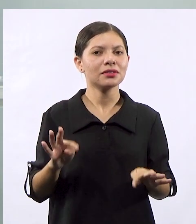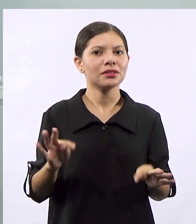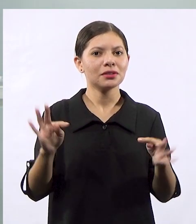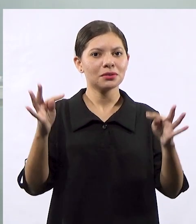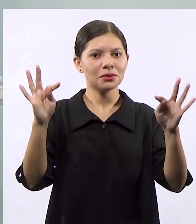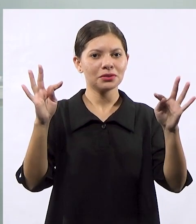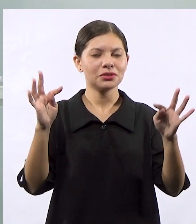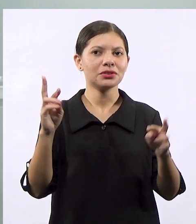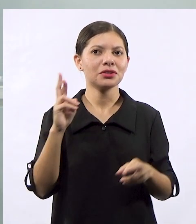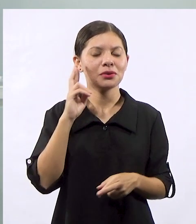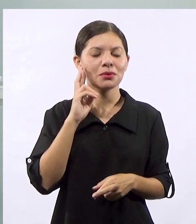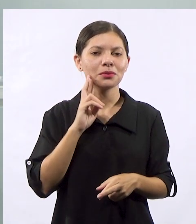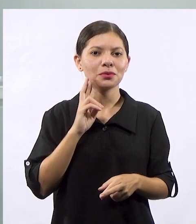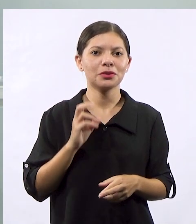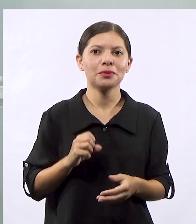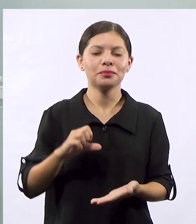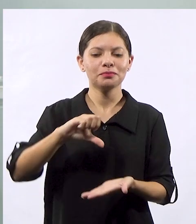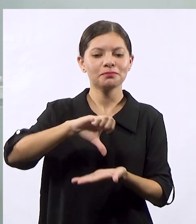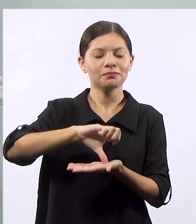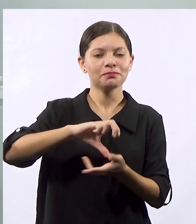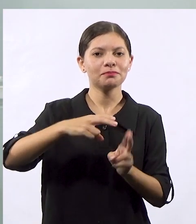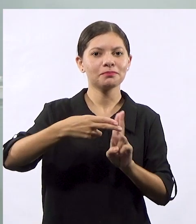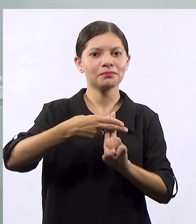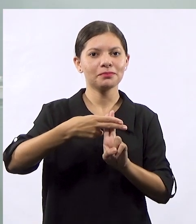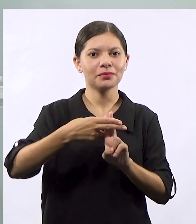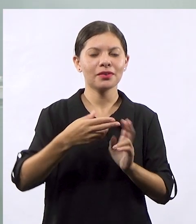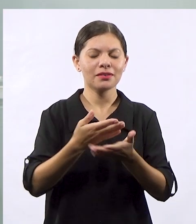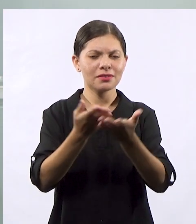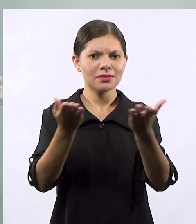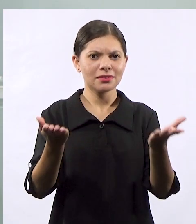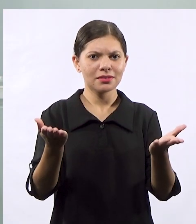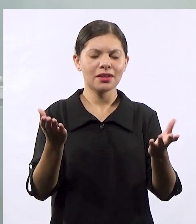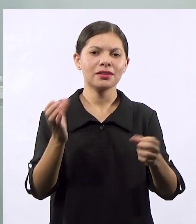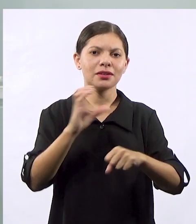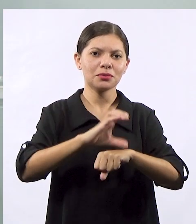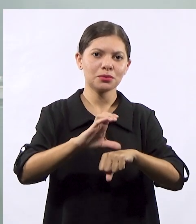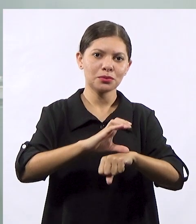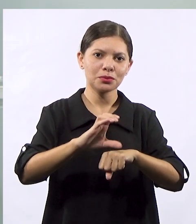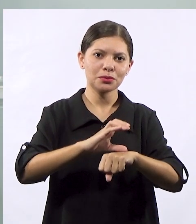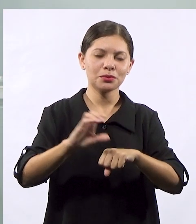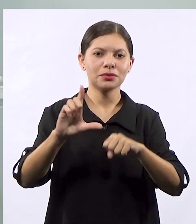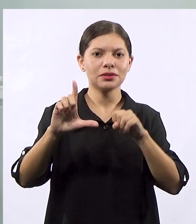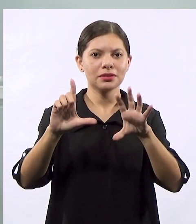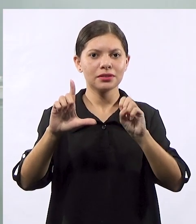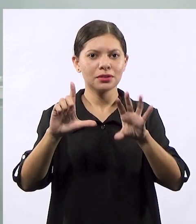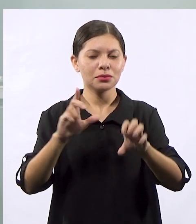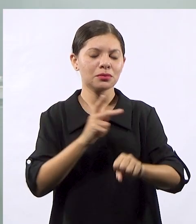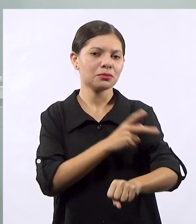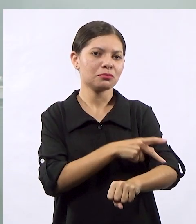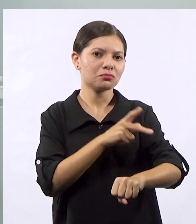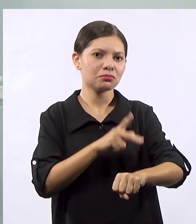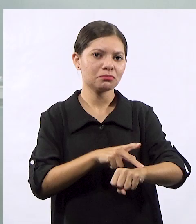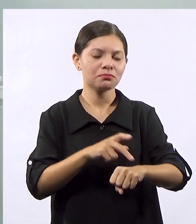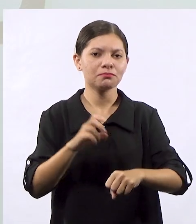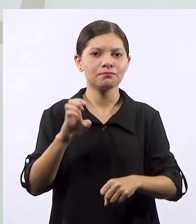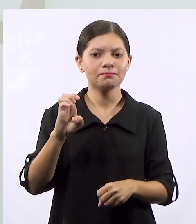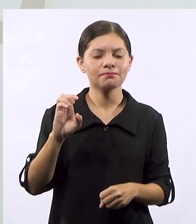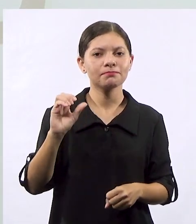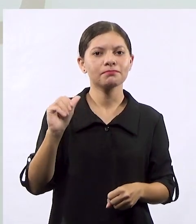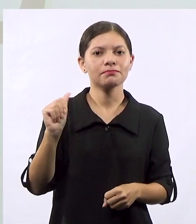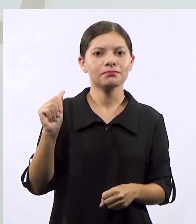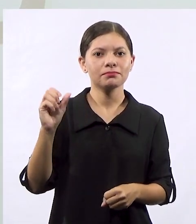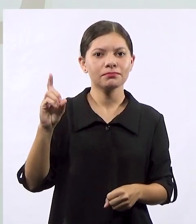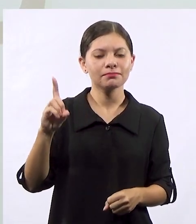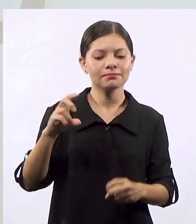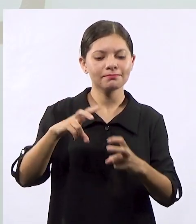IFRO, Campus Porto Velho, Zona Norte. Você está no curso de Licenciatura em Pedagogia EAD. E eu